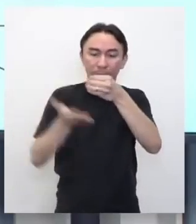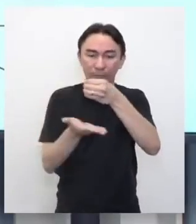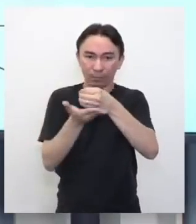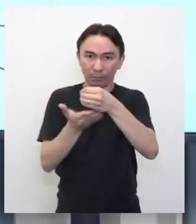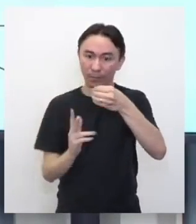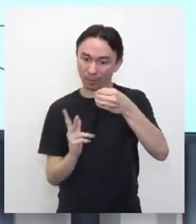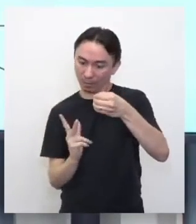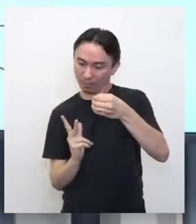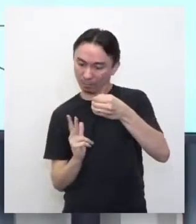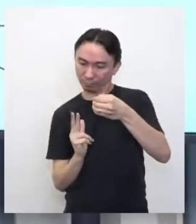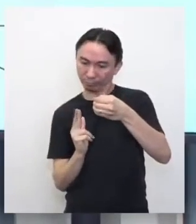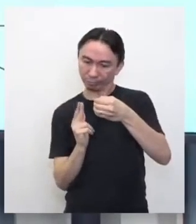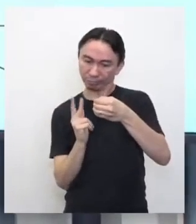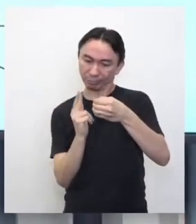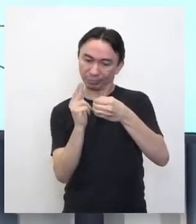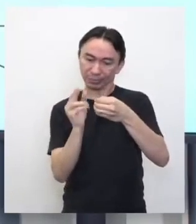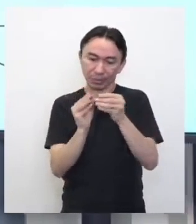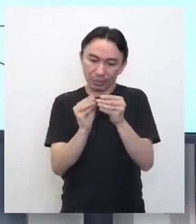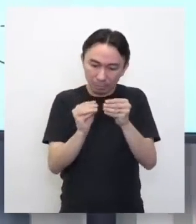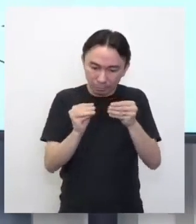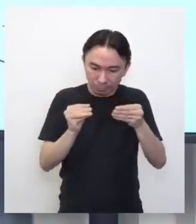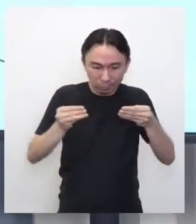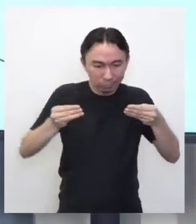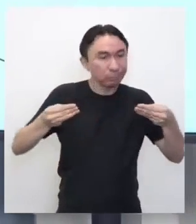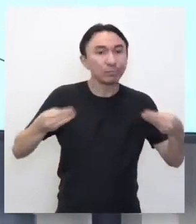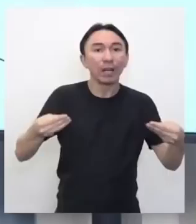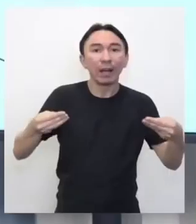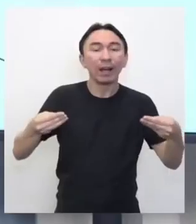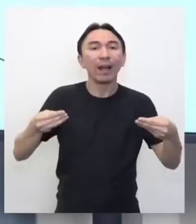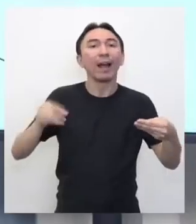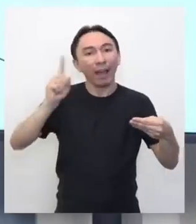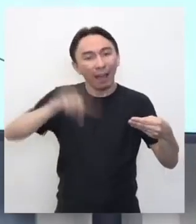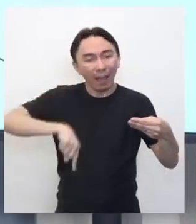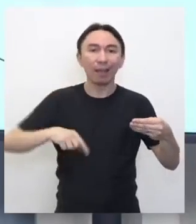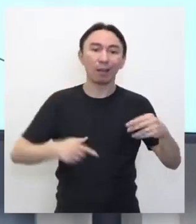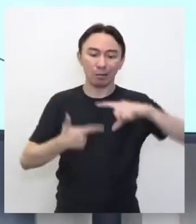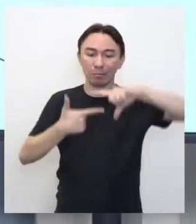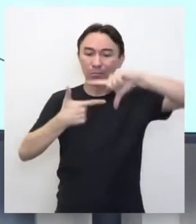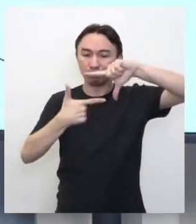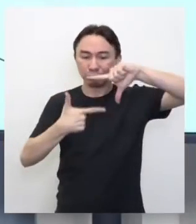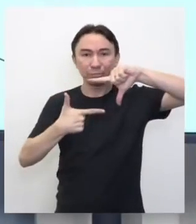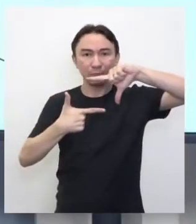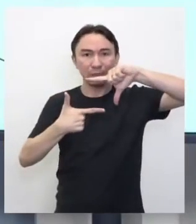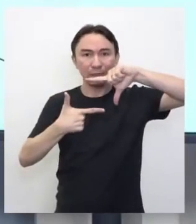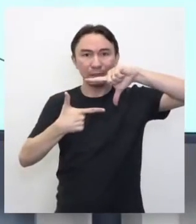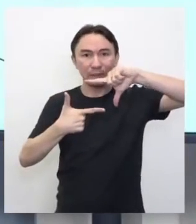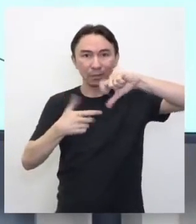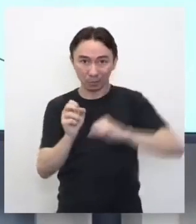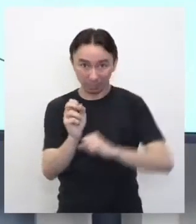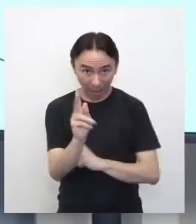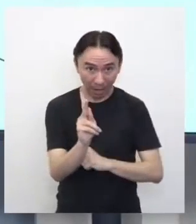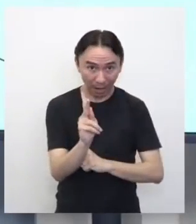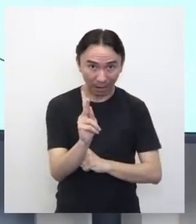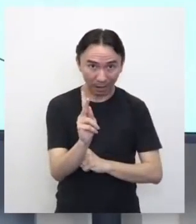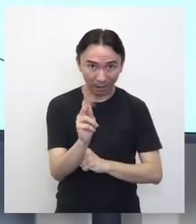Quando desenrolar, vai virar um retângulo na face lateral. Tranquilo até aqui?